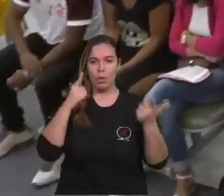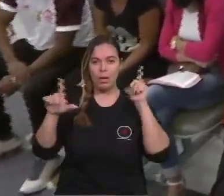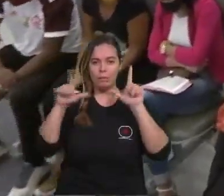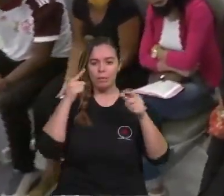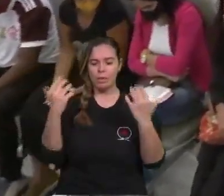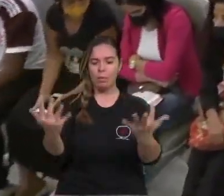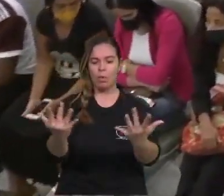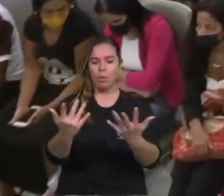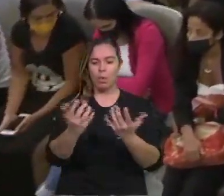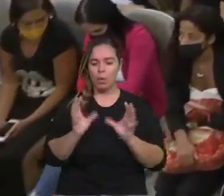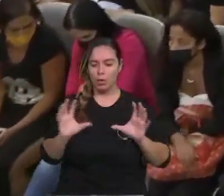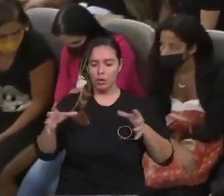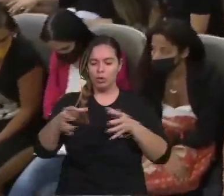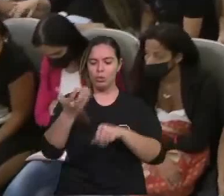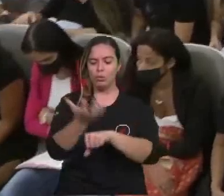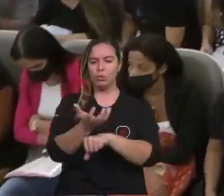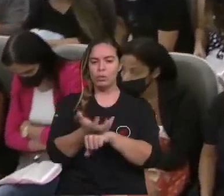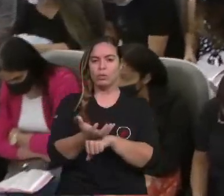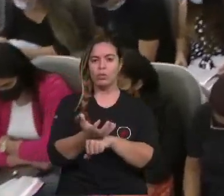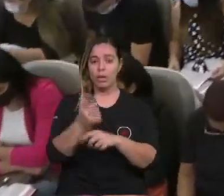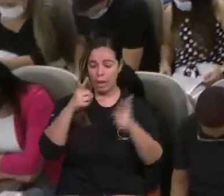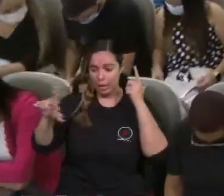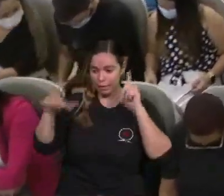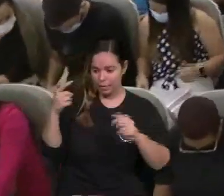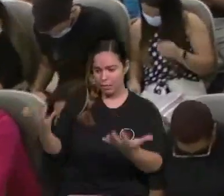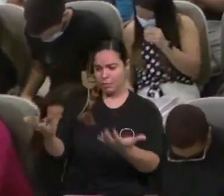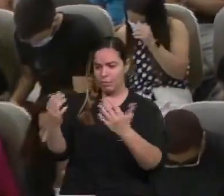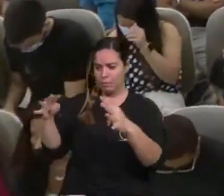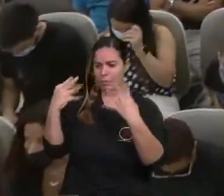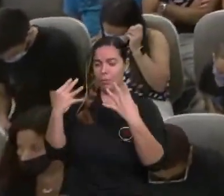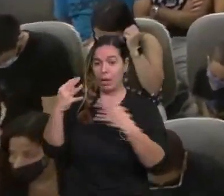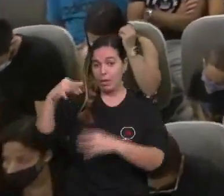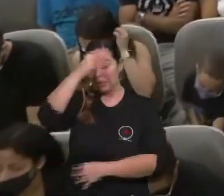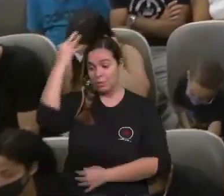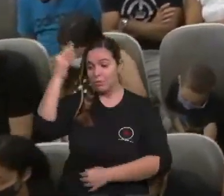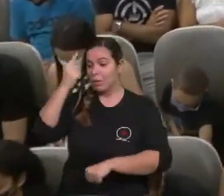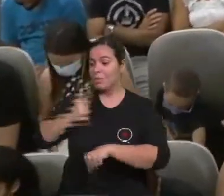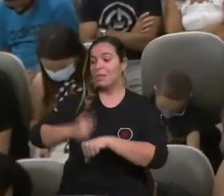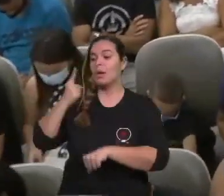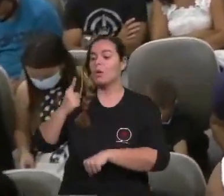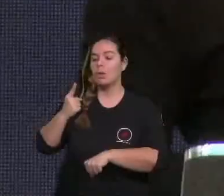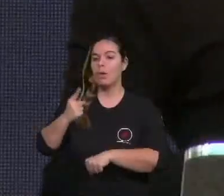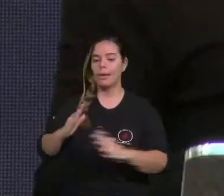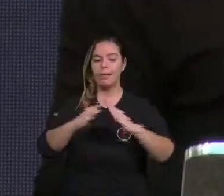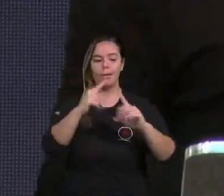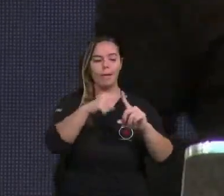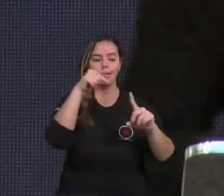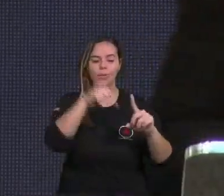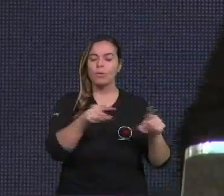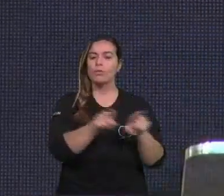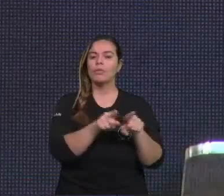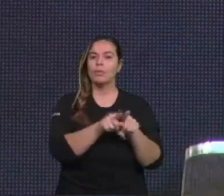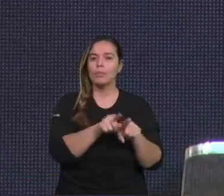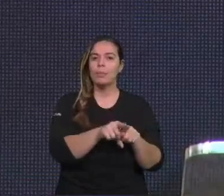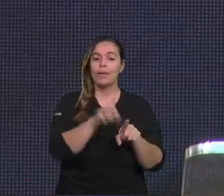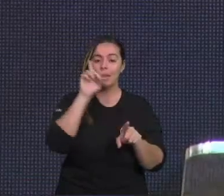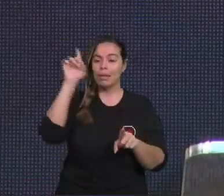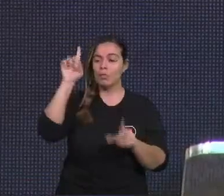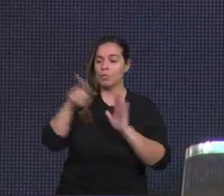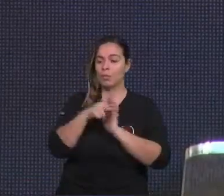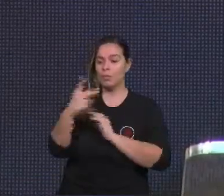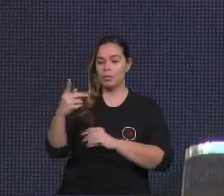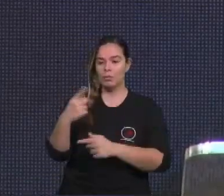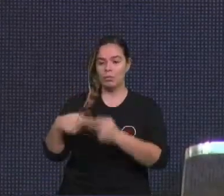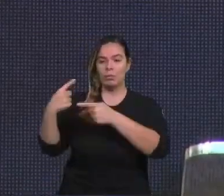na praça oriental, e lhes disse, ouvi-me, ó levitas, santificai-vos agora, e santificai a casa do Senhor, Deus de vossos pais,